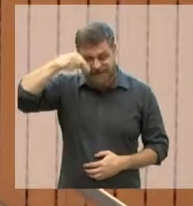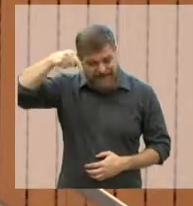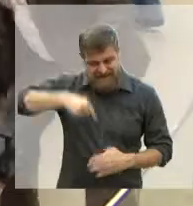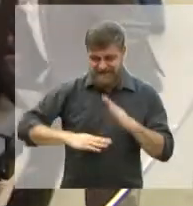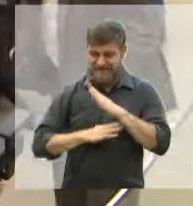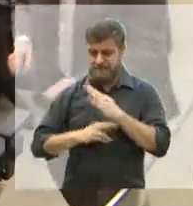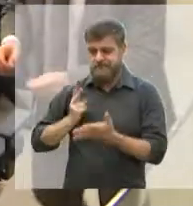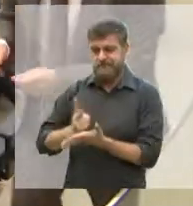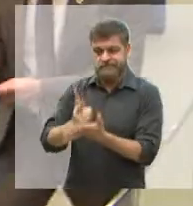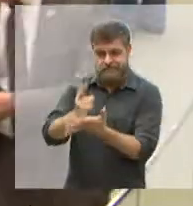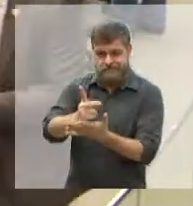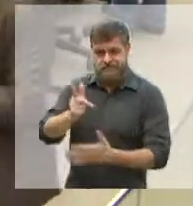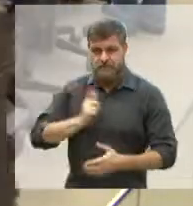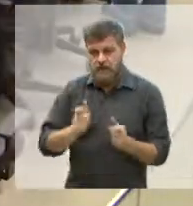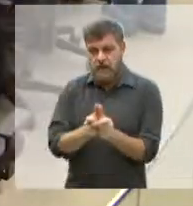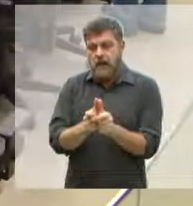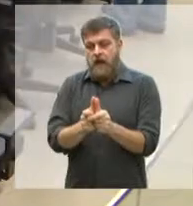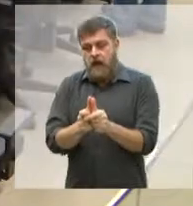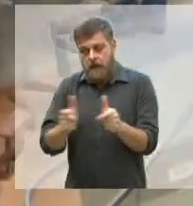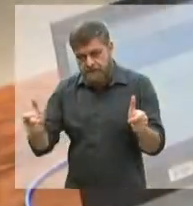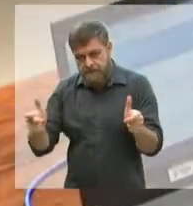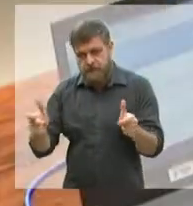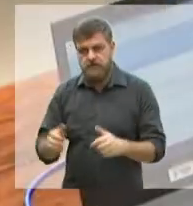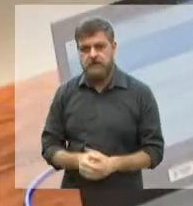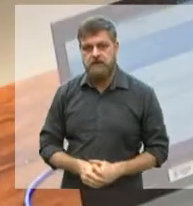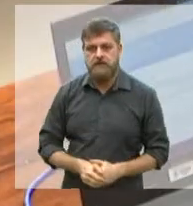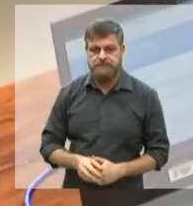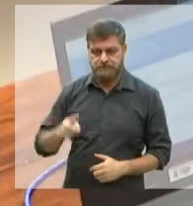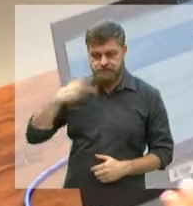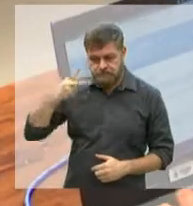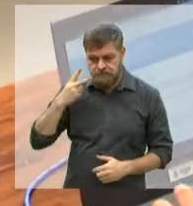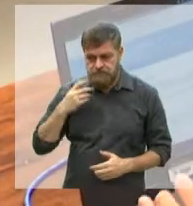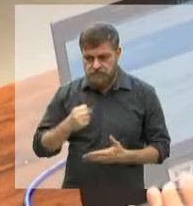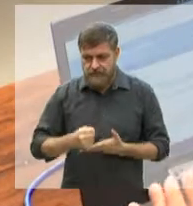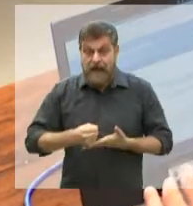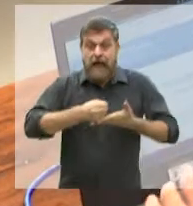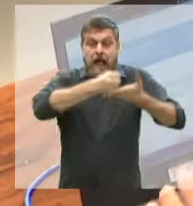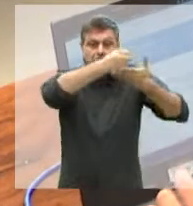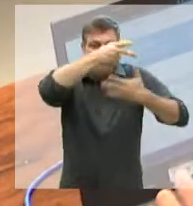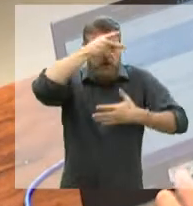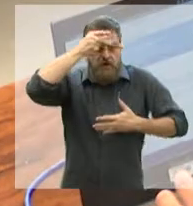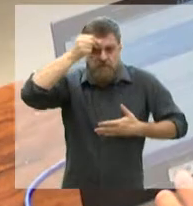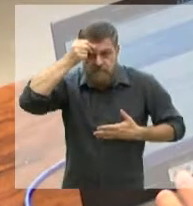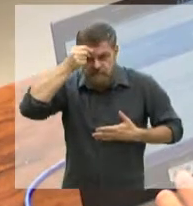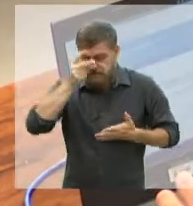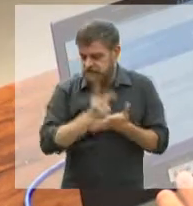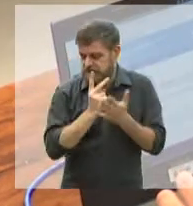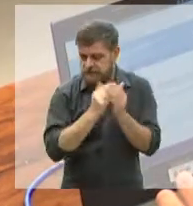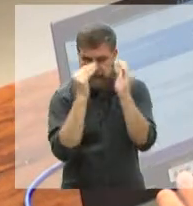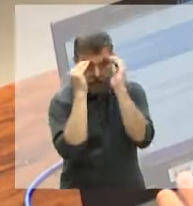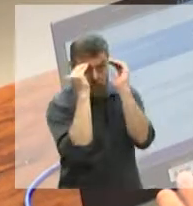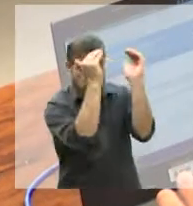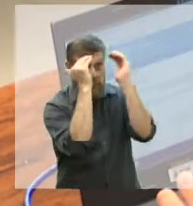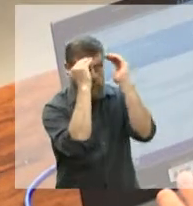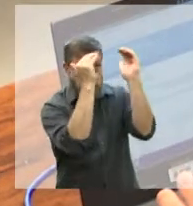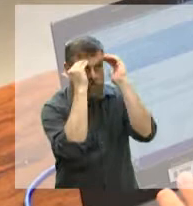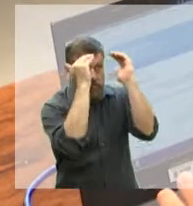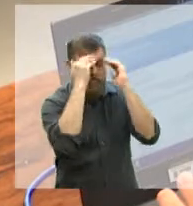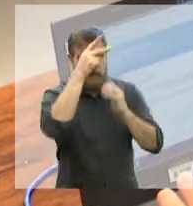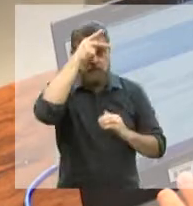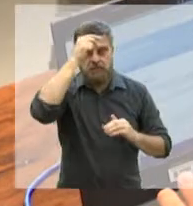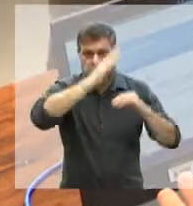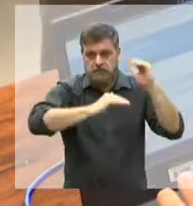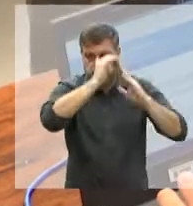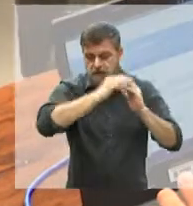casa em que existe uma maioria que se vincula ao prefeito municipal, que apoia o prefeito municipal em todas as suas